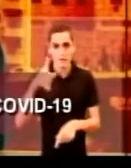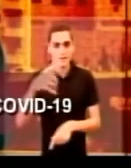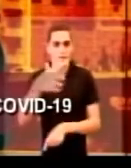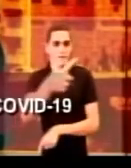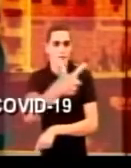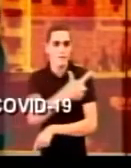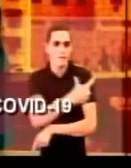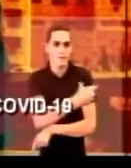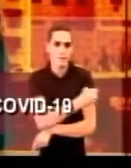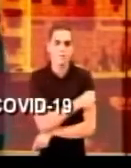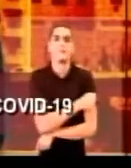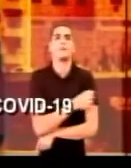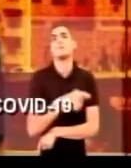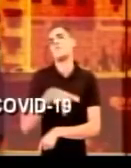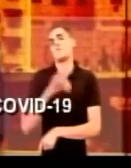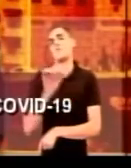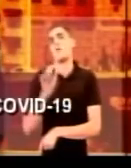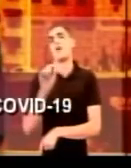mais